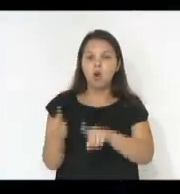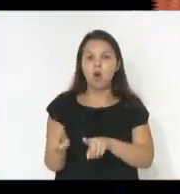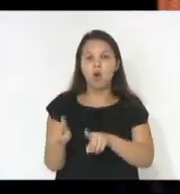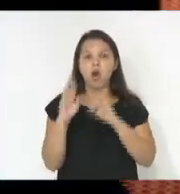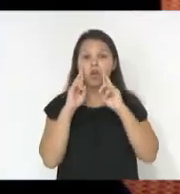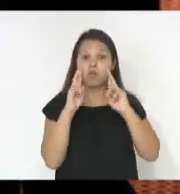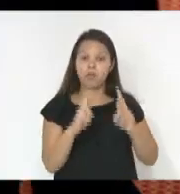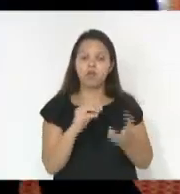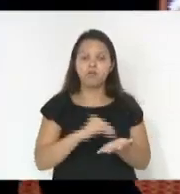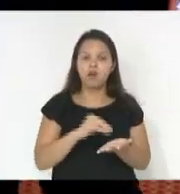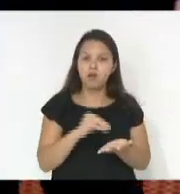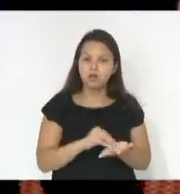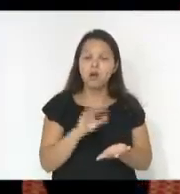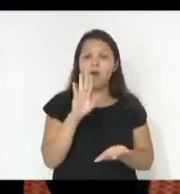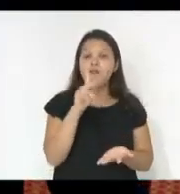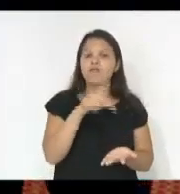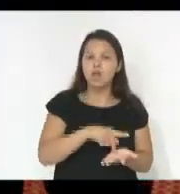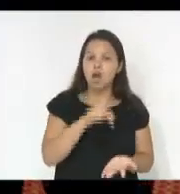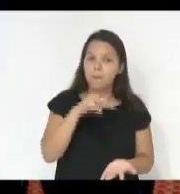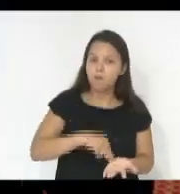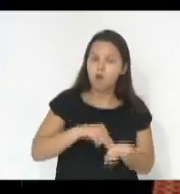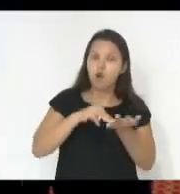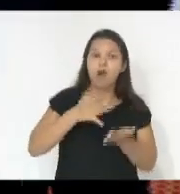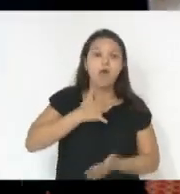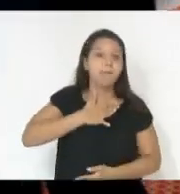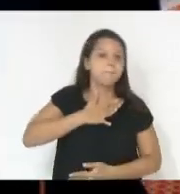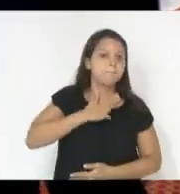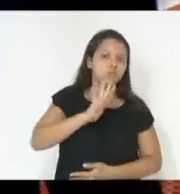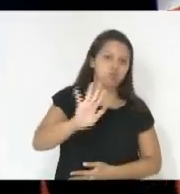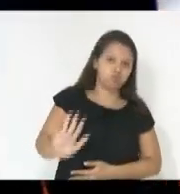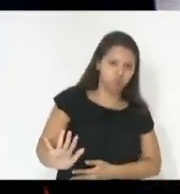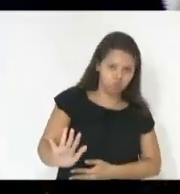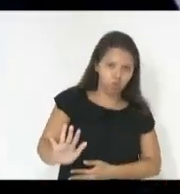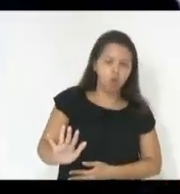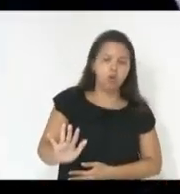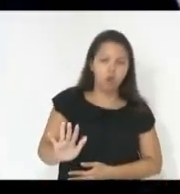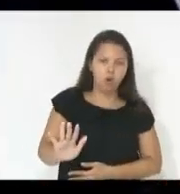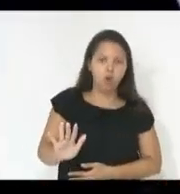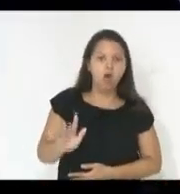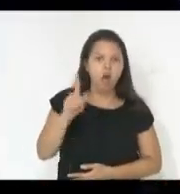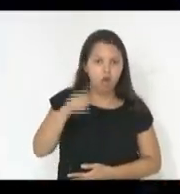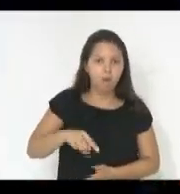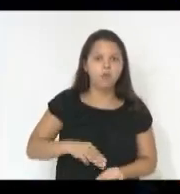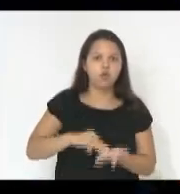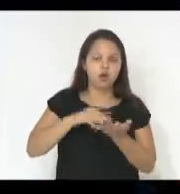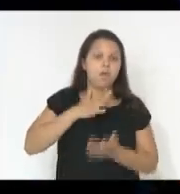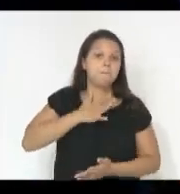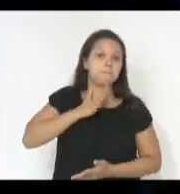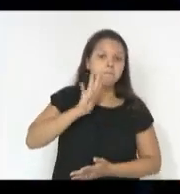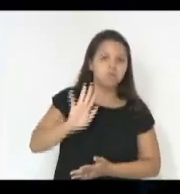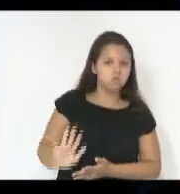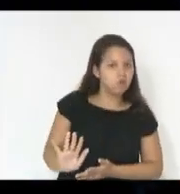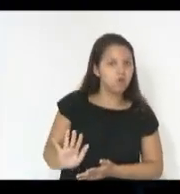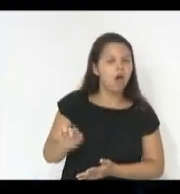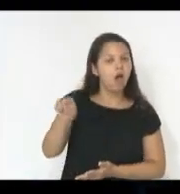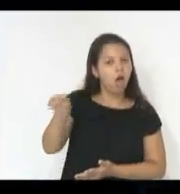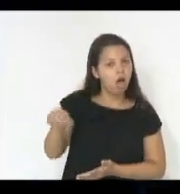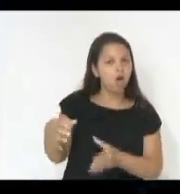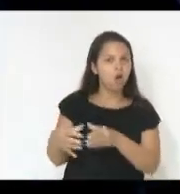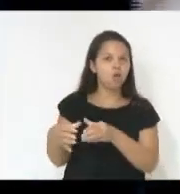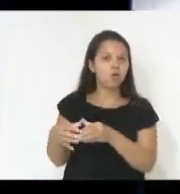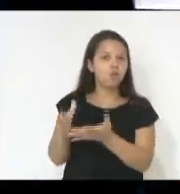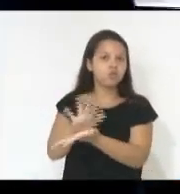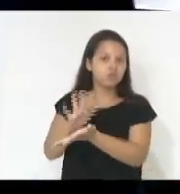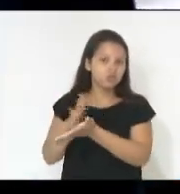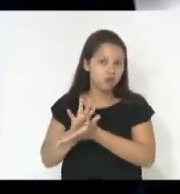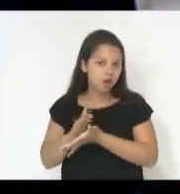verdade, a moção é de repúdio, uma moção de repúdio à Escola de Samba pelo ataque que ele